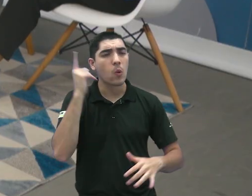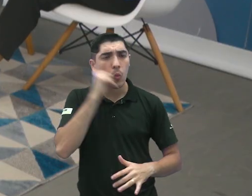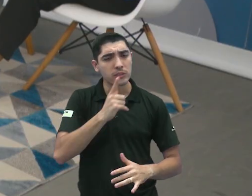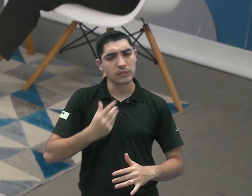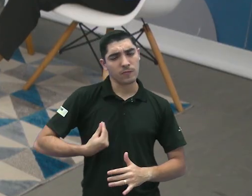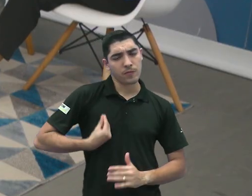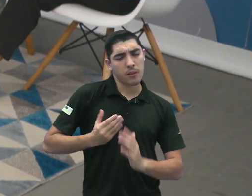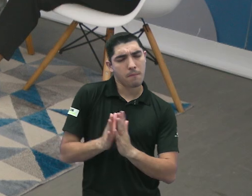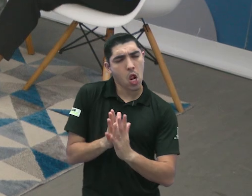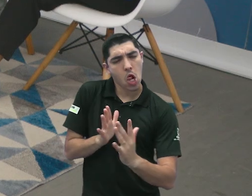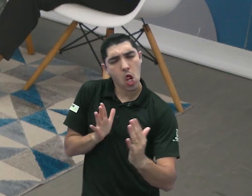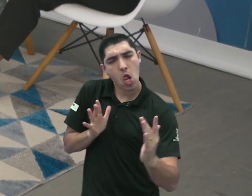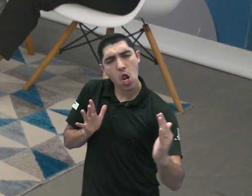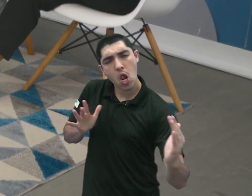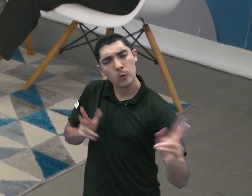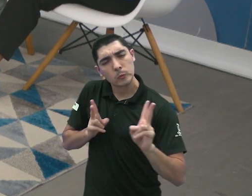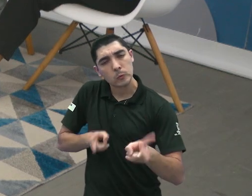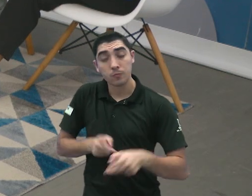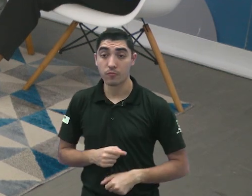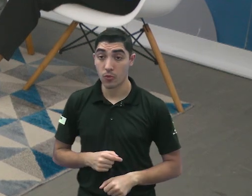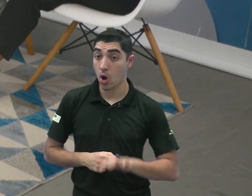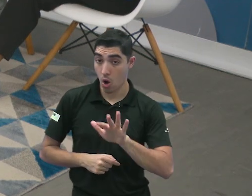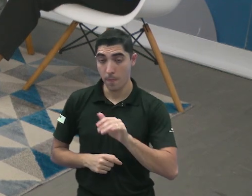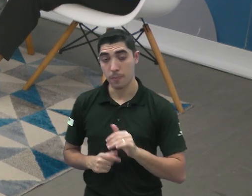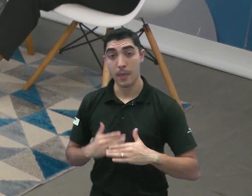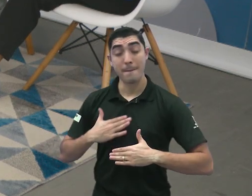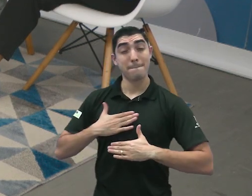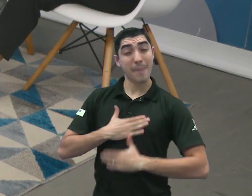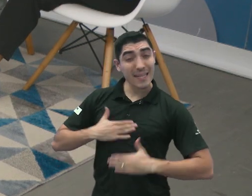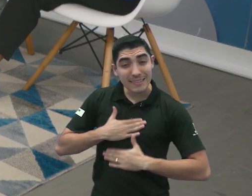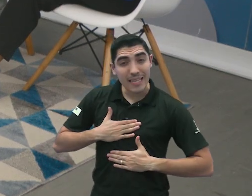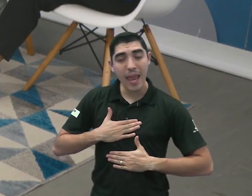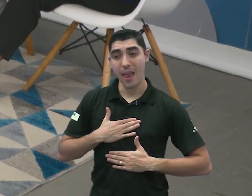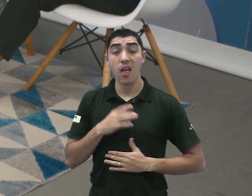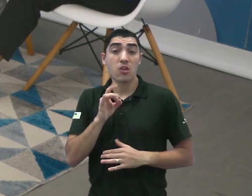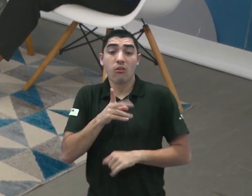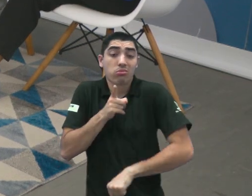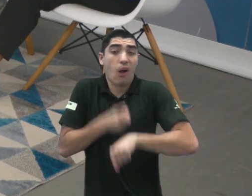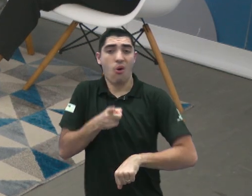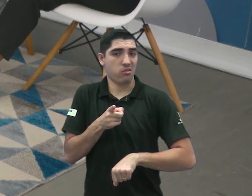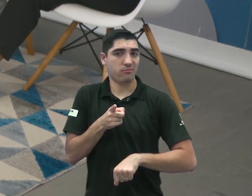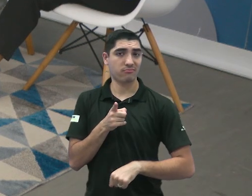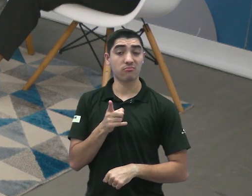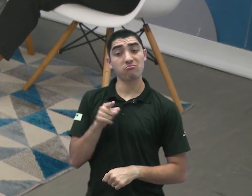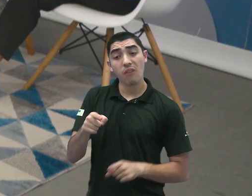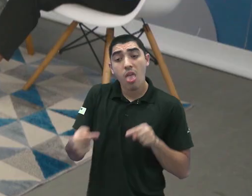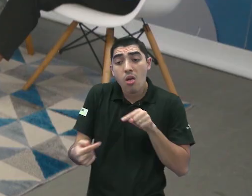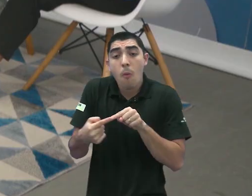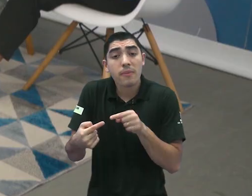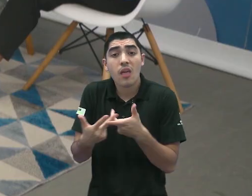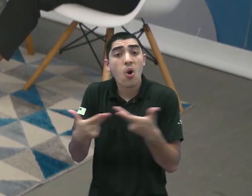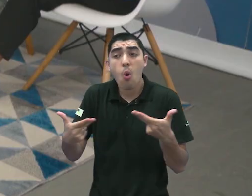prazo? A gente pode falar até que prazer, ele é algo muito momentâneo, né? Então, como você disse, ele está ligado a